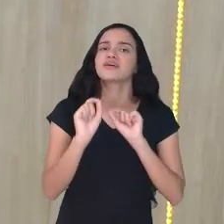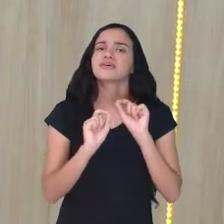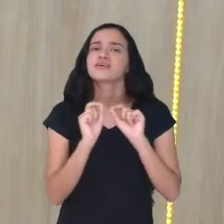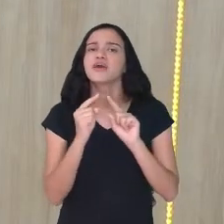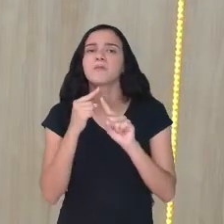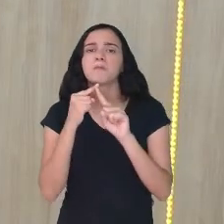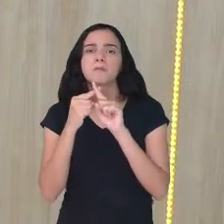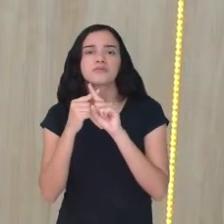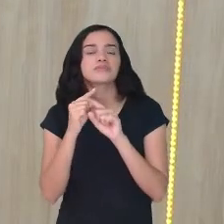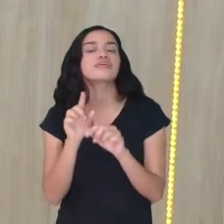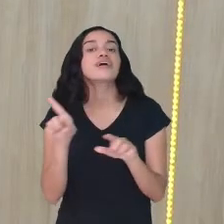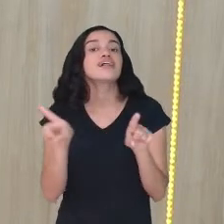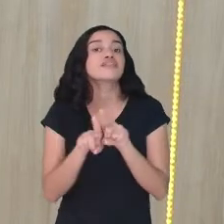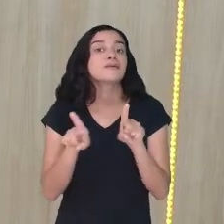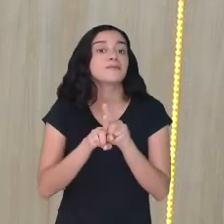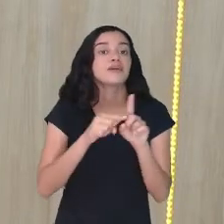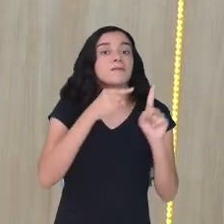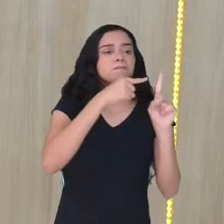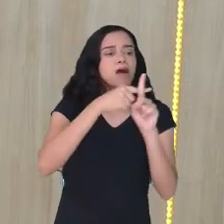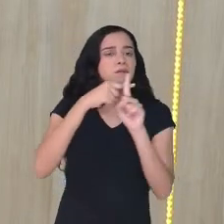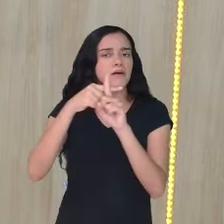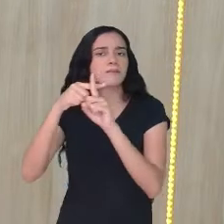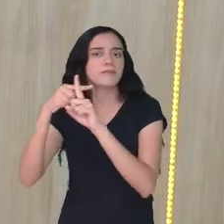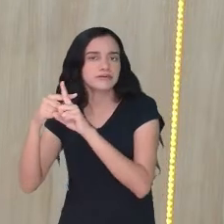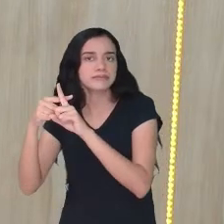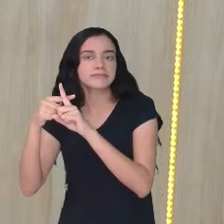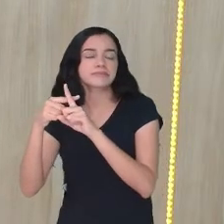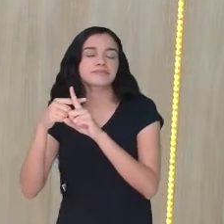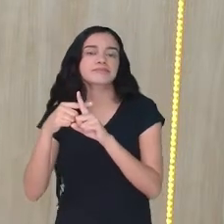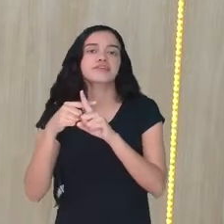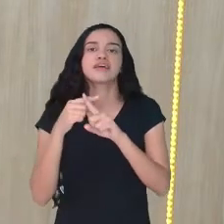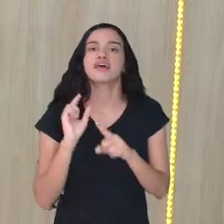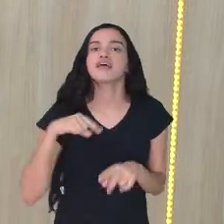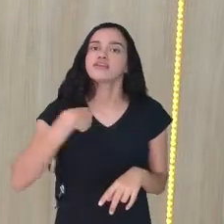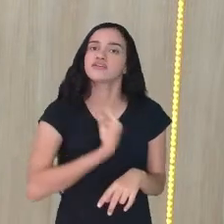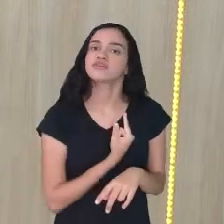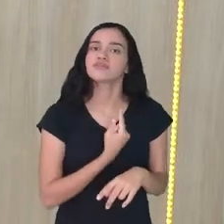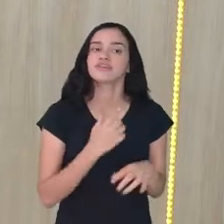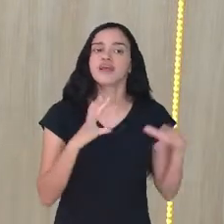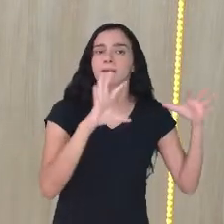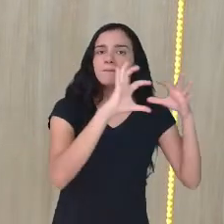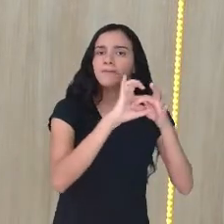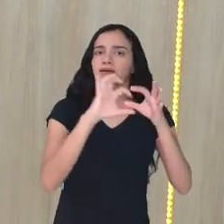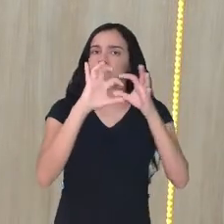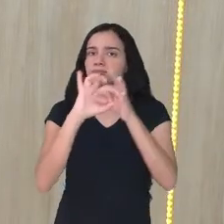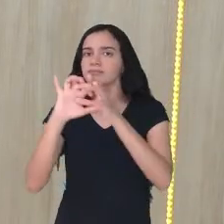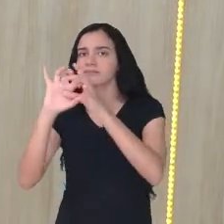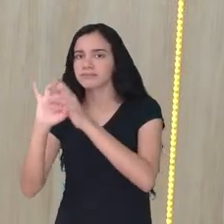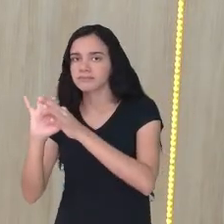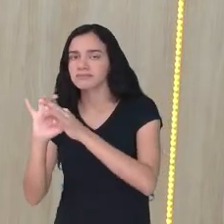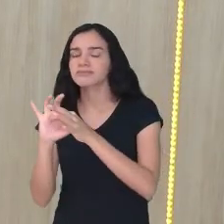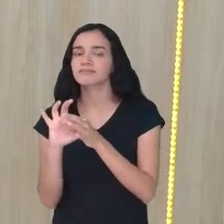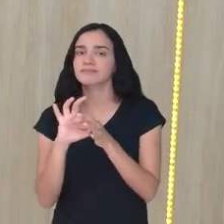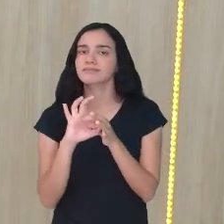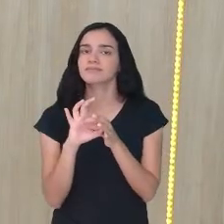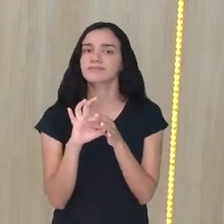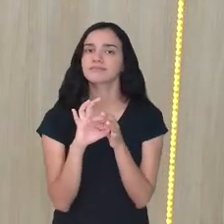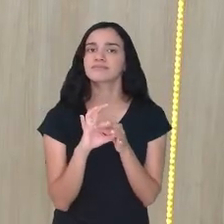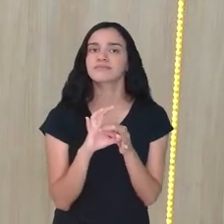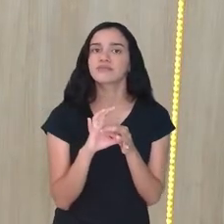somas consecutivas. Então, desse jeito, a gente vai fazendo as ligações